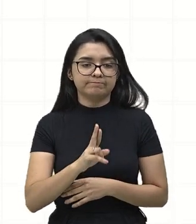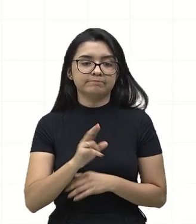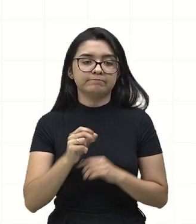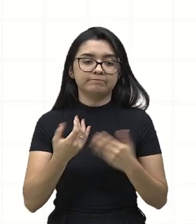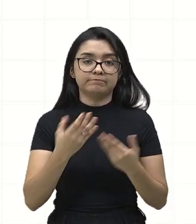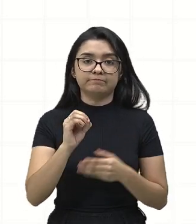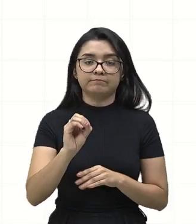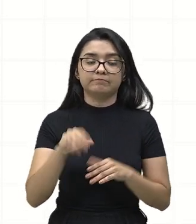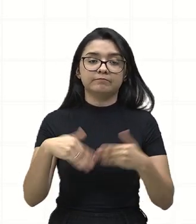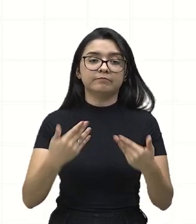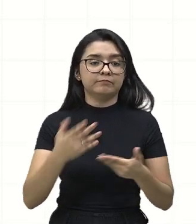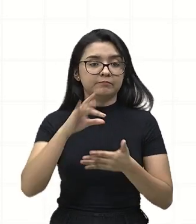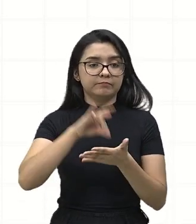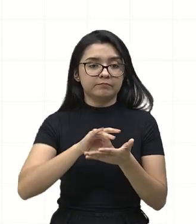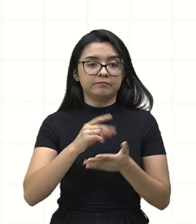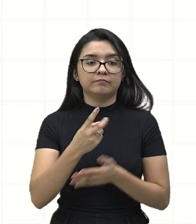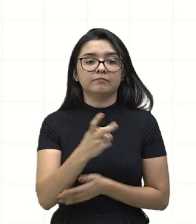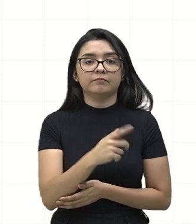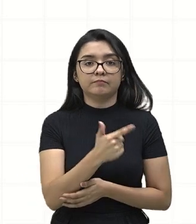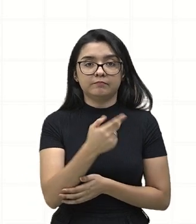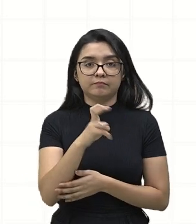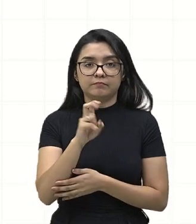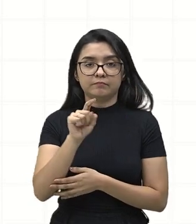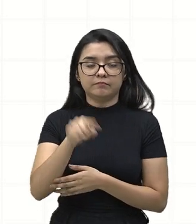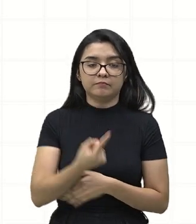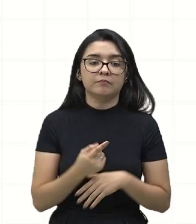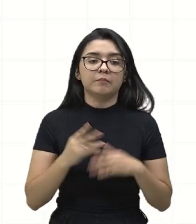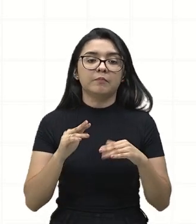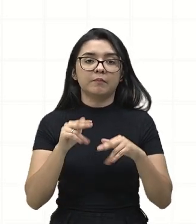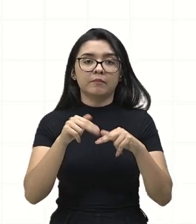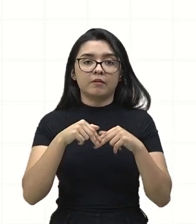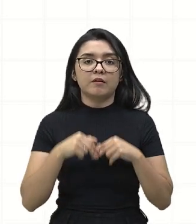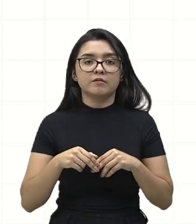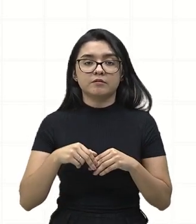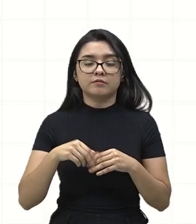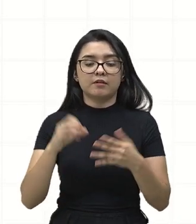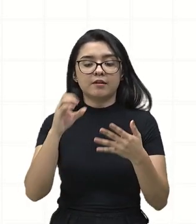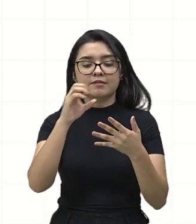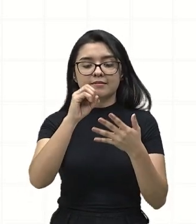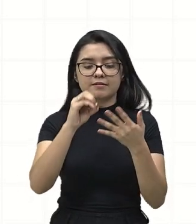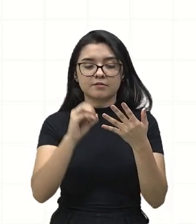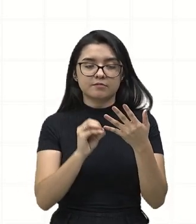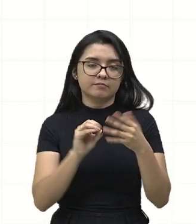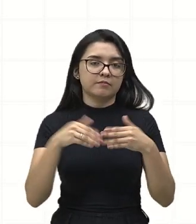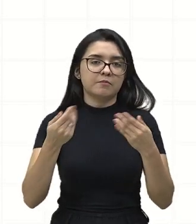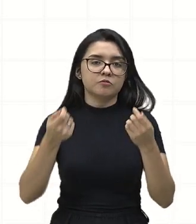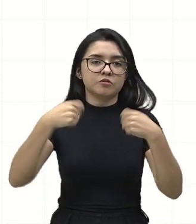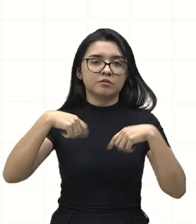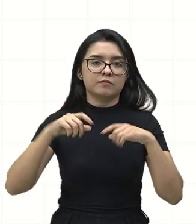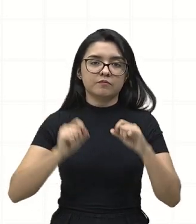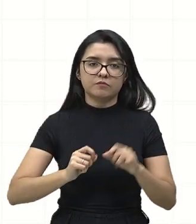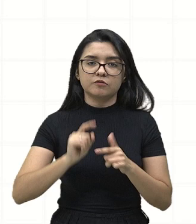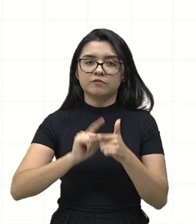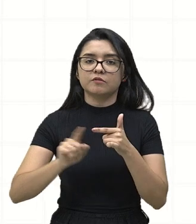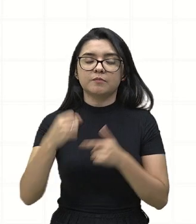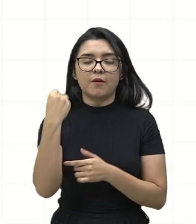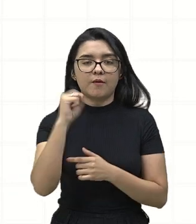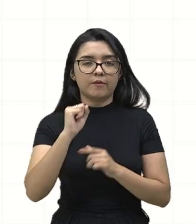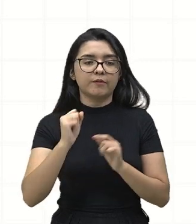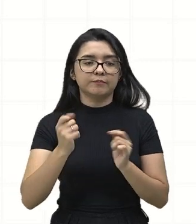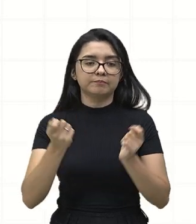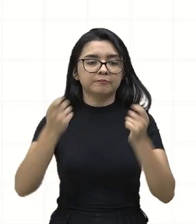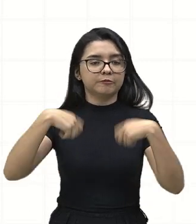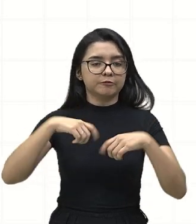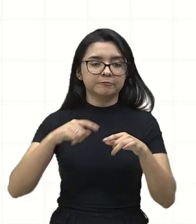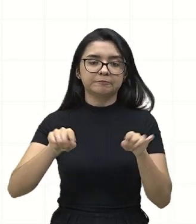realmente, 25.000, por terminar em 000, ele é sim divisível por 8.